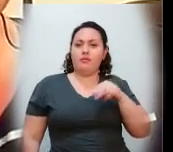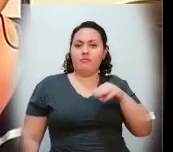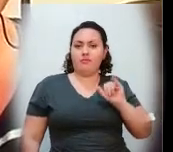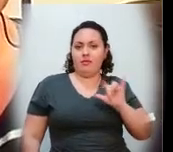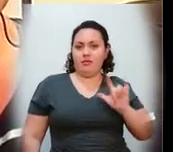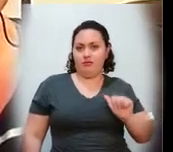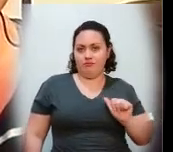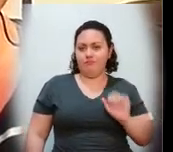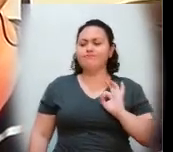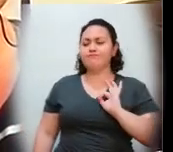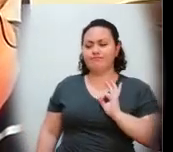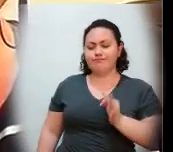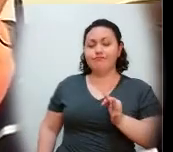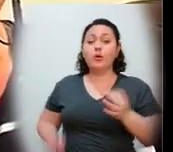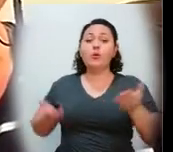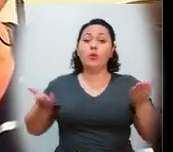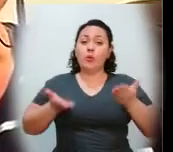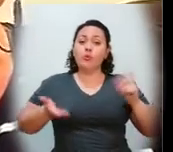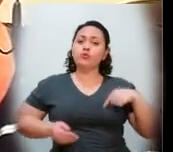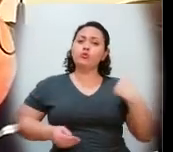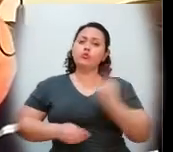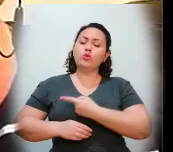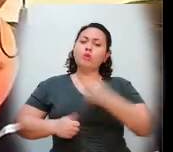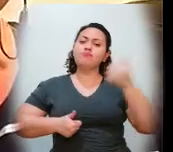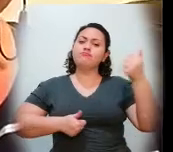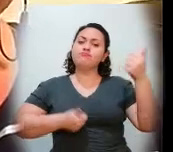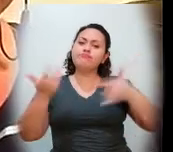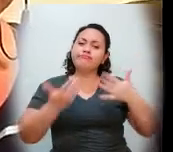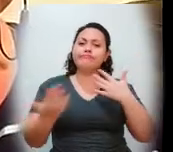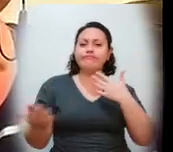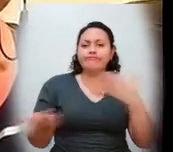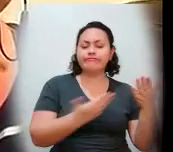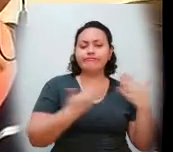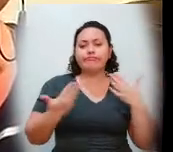Isso. Então, hoje a gente vai conversar com você sobre